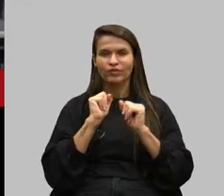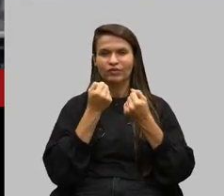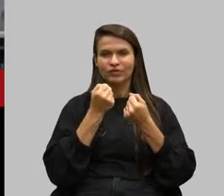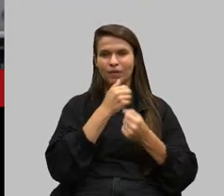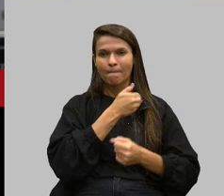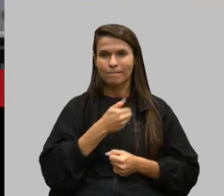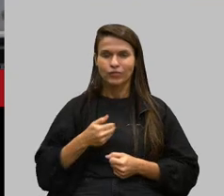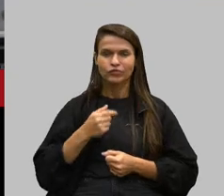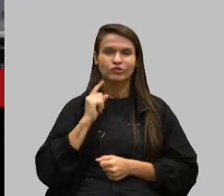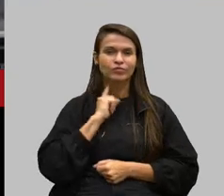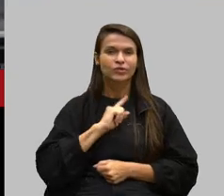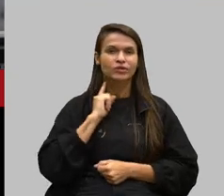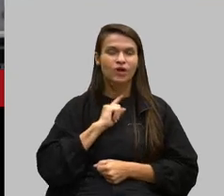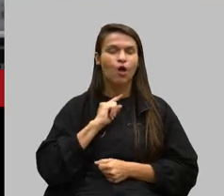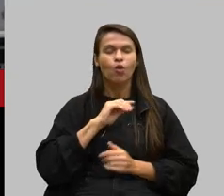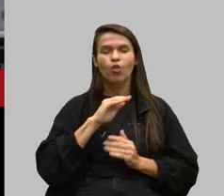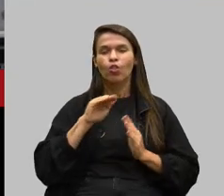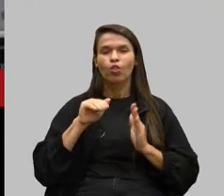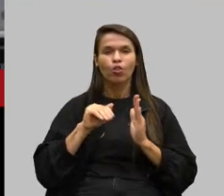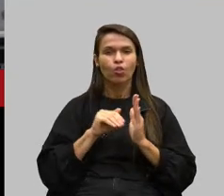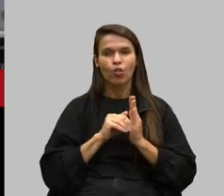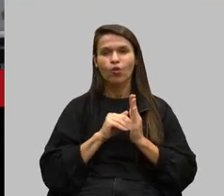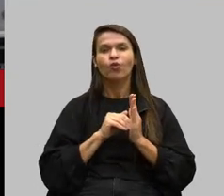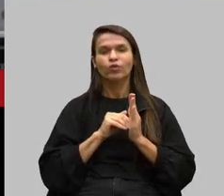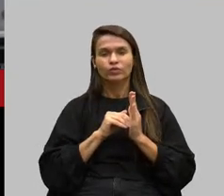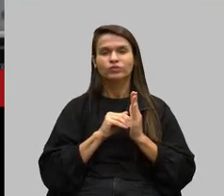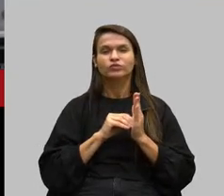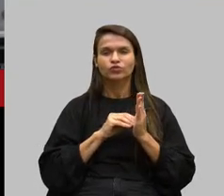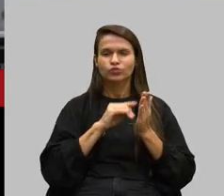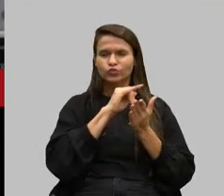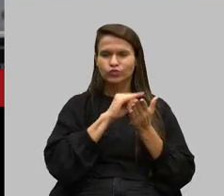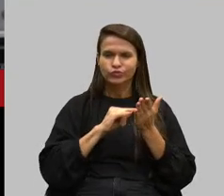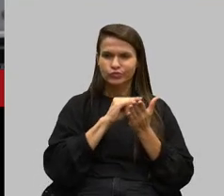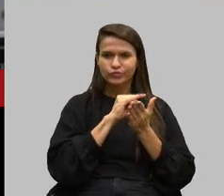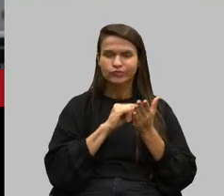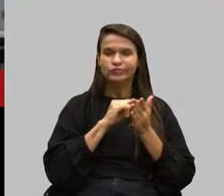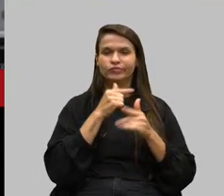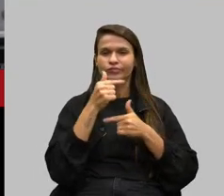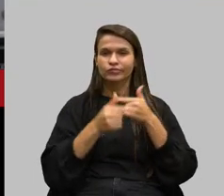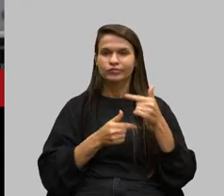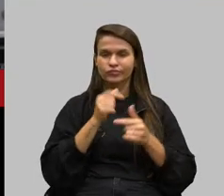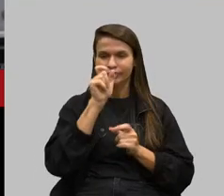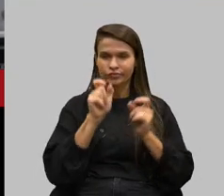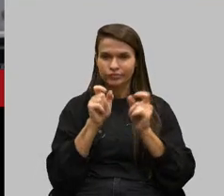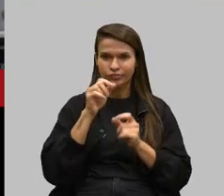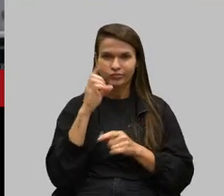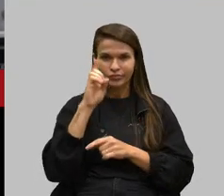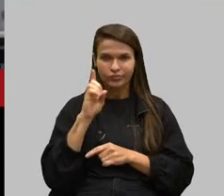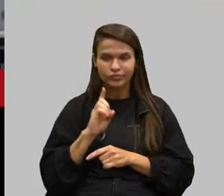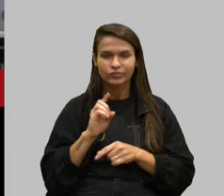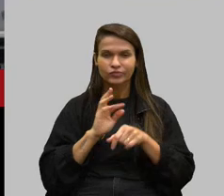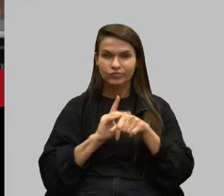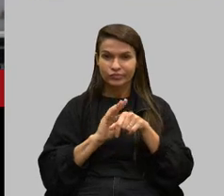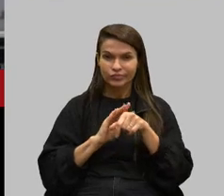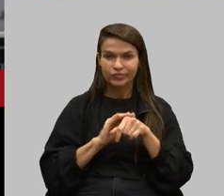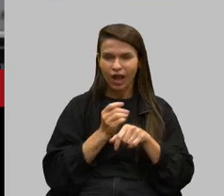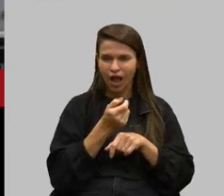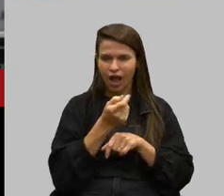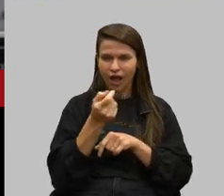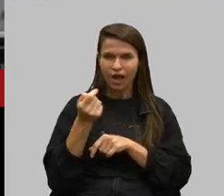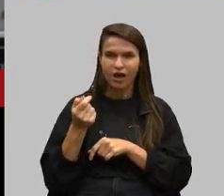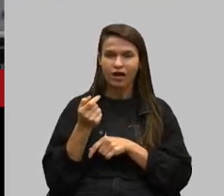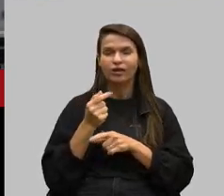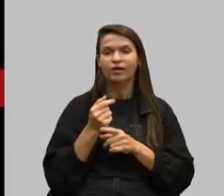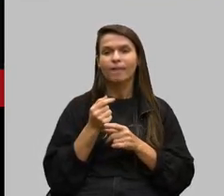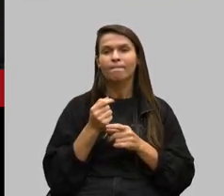Minas Gerais onde todas as ações todas as demandas de pessoas com deficiência e doenças raras É para